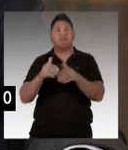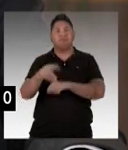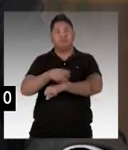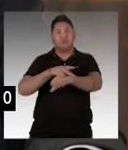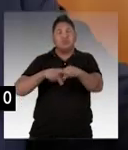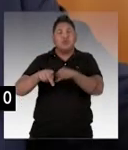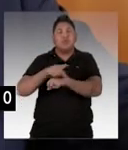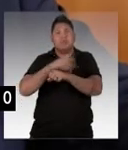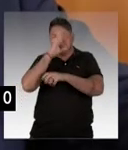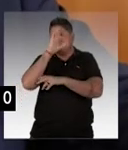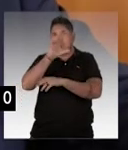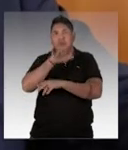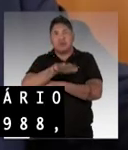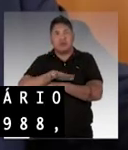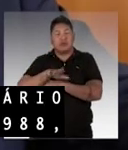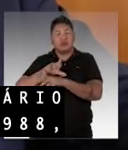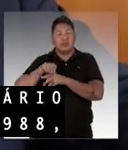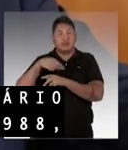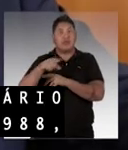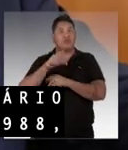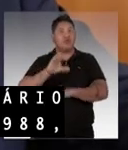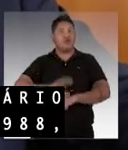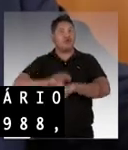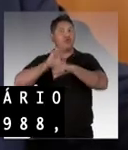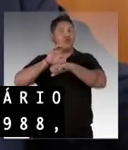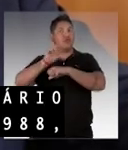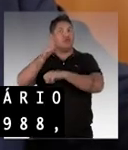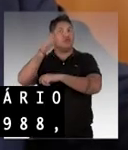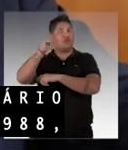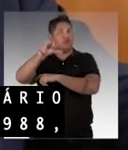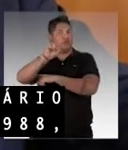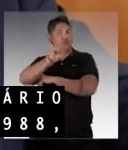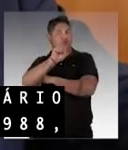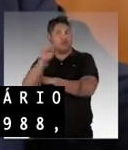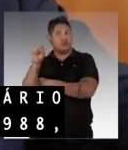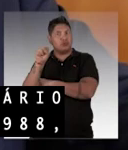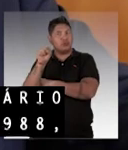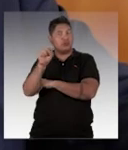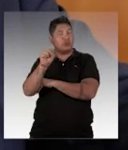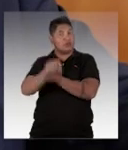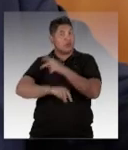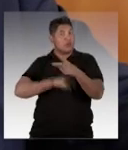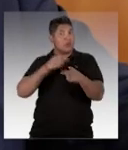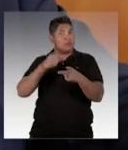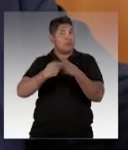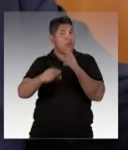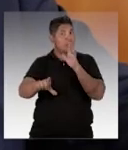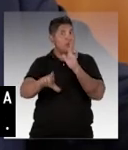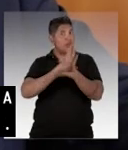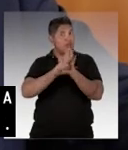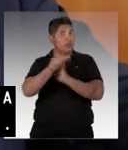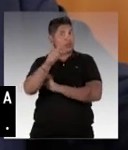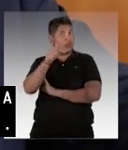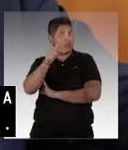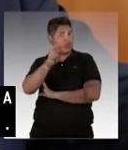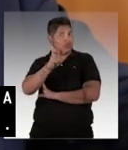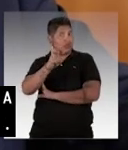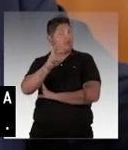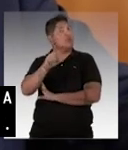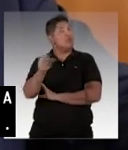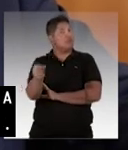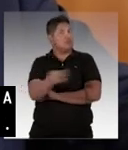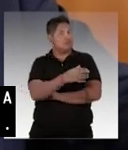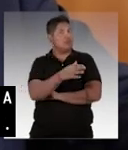no país e principalmente no cenário pós-Constituição de 1988 e pós-Lei Complementar 75, que deu uma